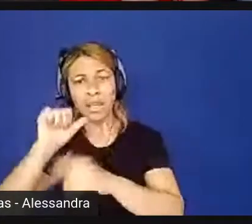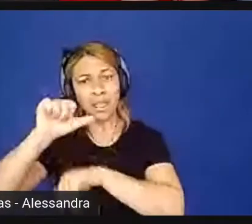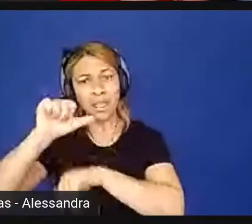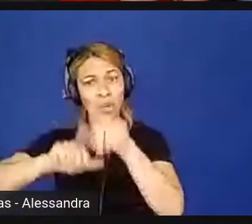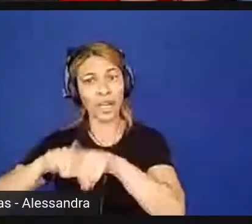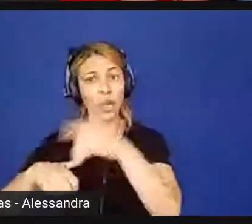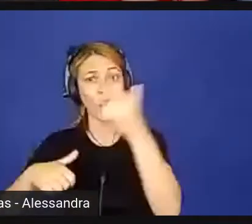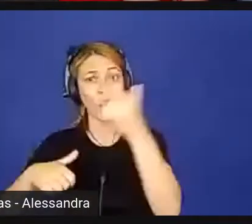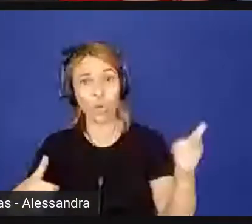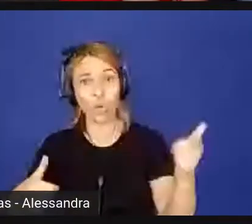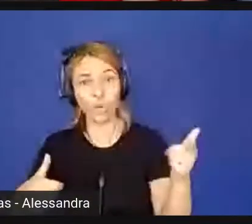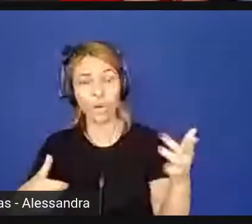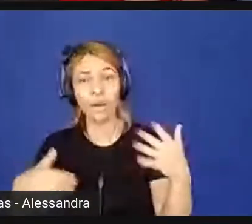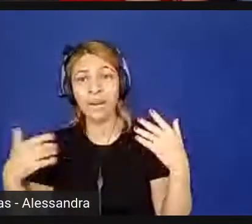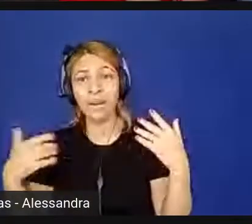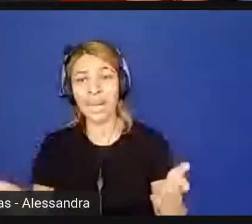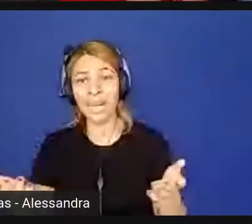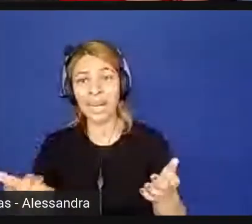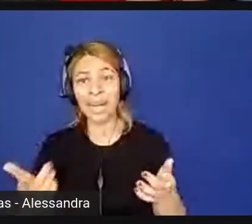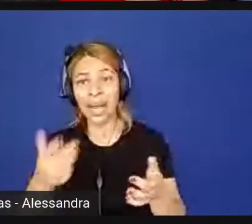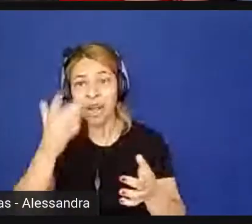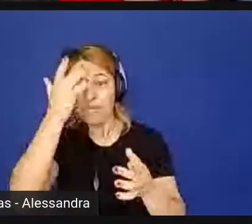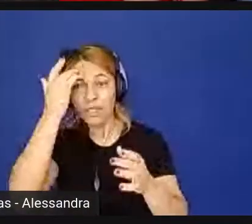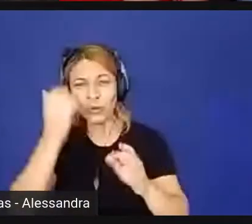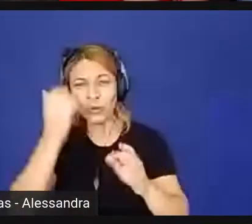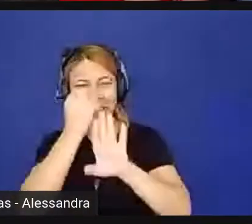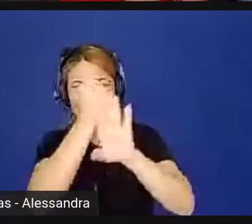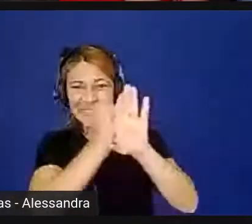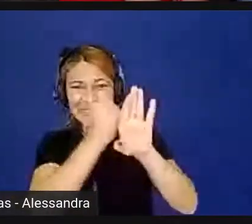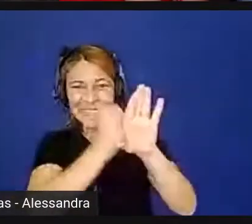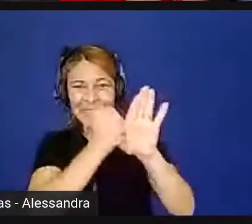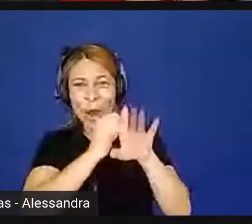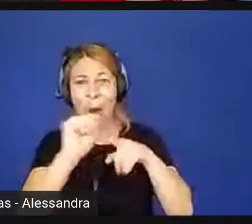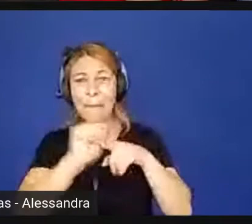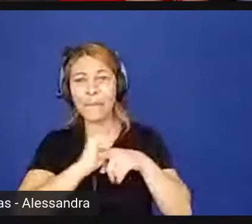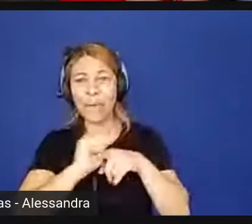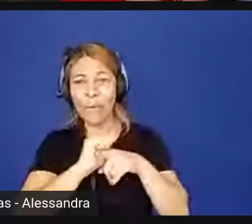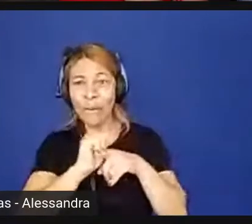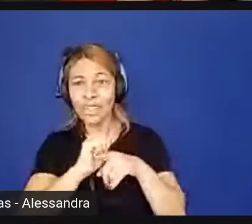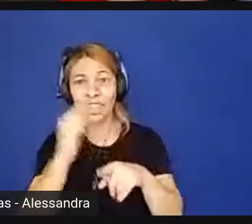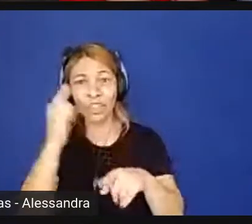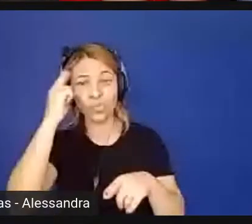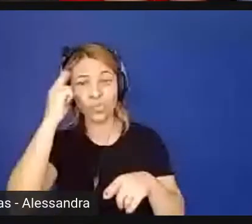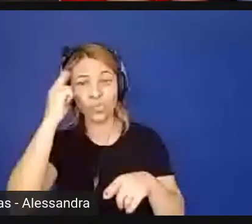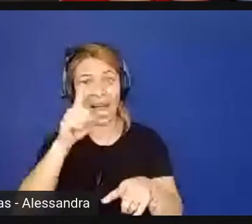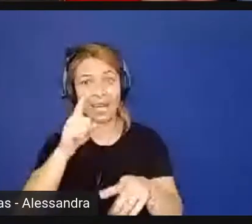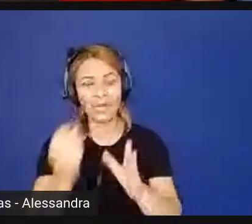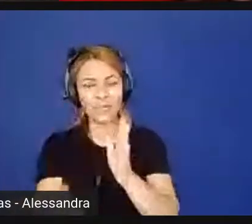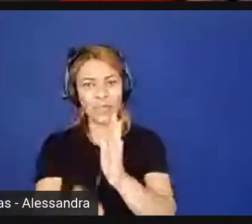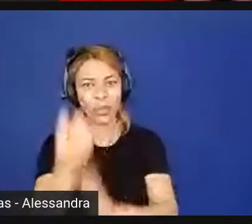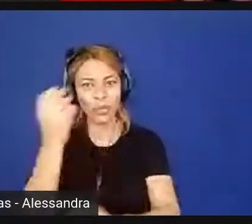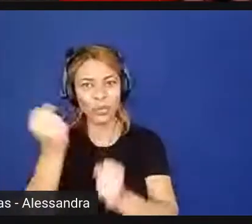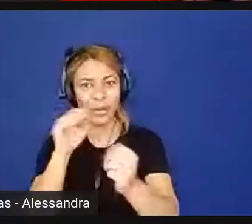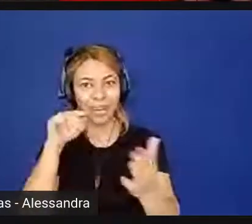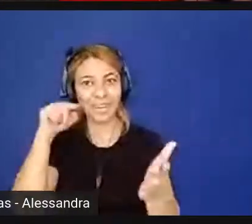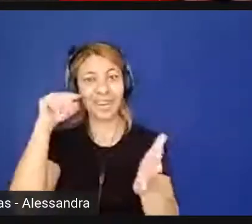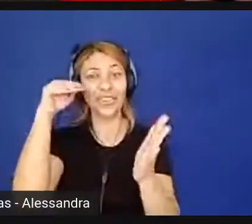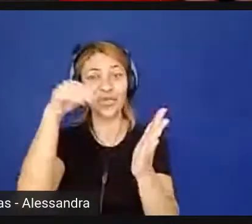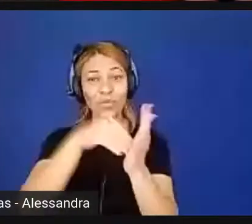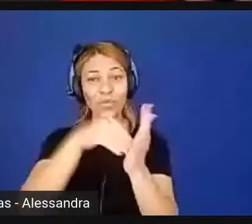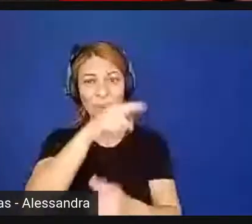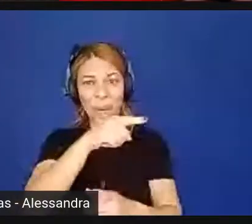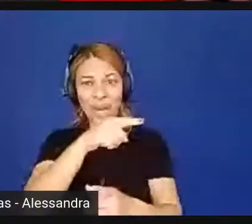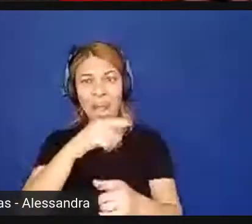É tipo assim, o seringueiro que extrai a borracha não sabe o carro que ele está produzindo lá na ponta. E se ele soubesse, ele poderia extrair a borracha muito